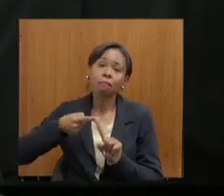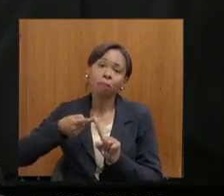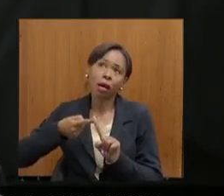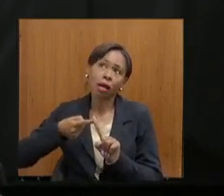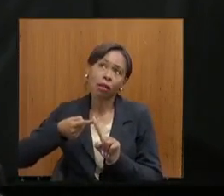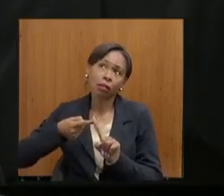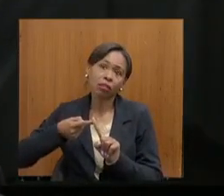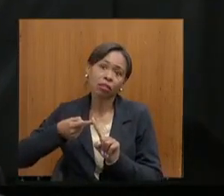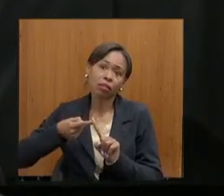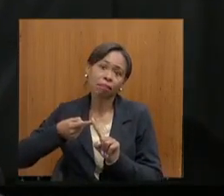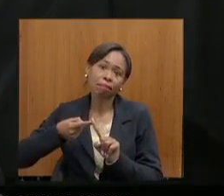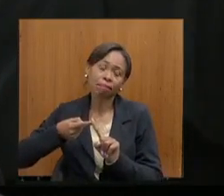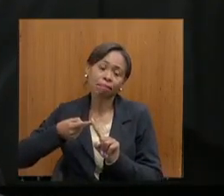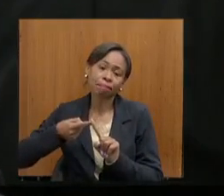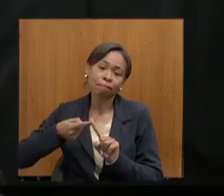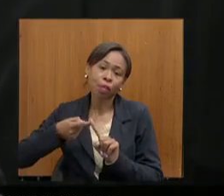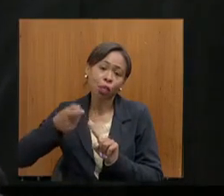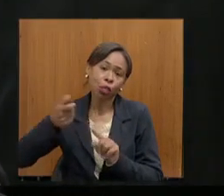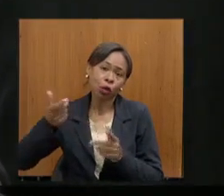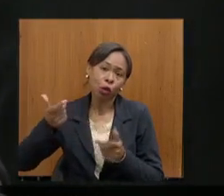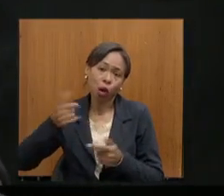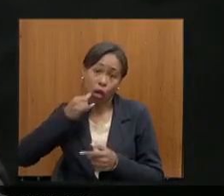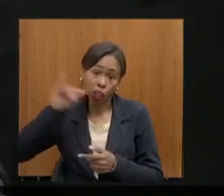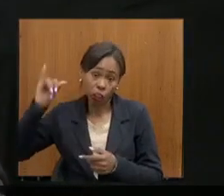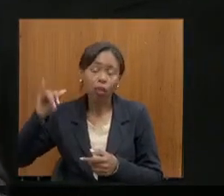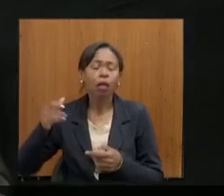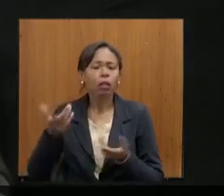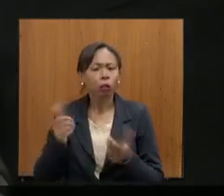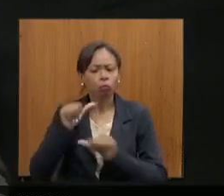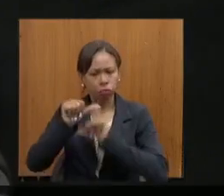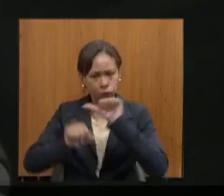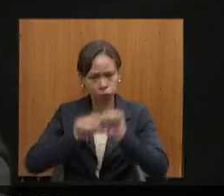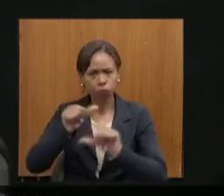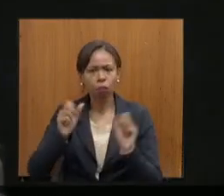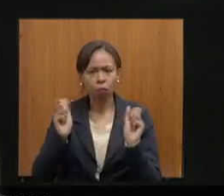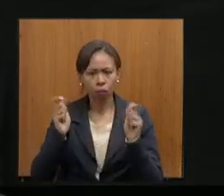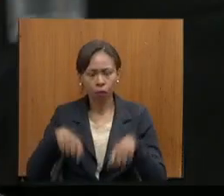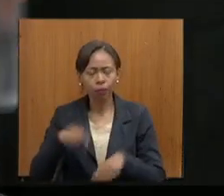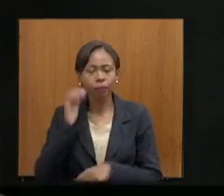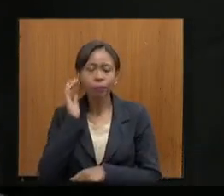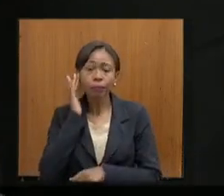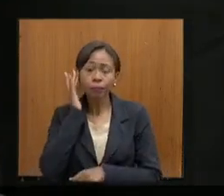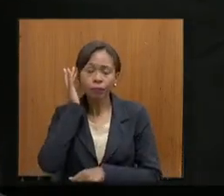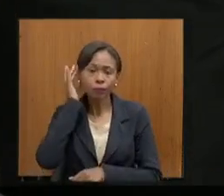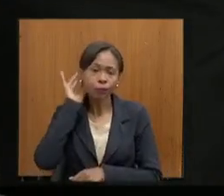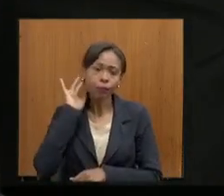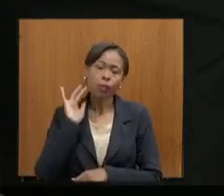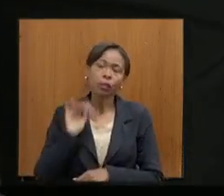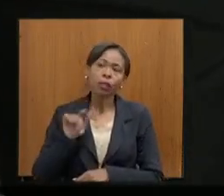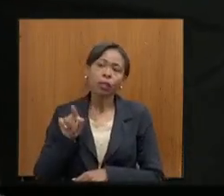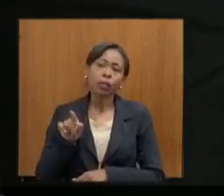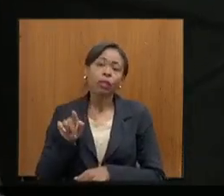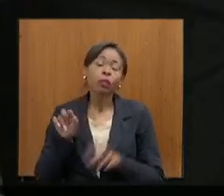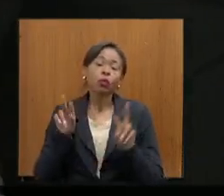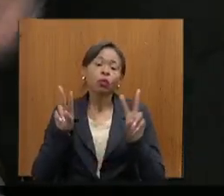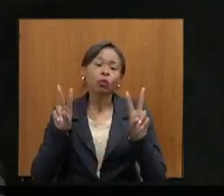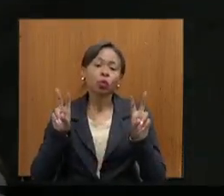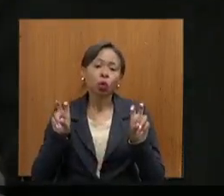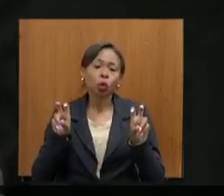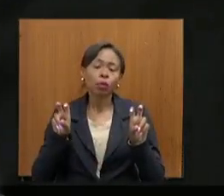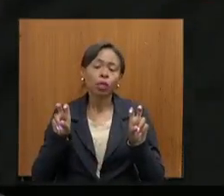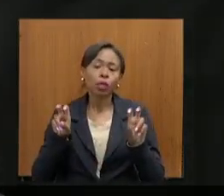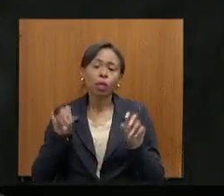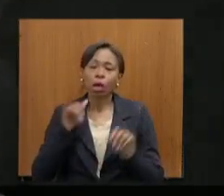ponto de vista da da transformação é sobre a transmissão né respondendo aí mais